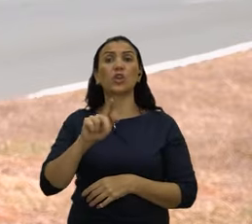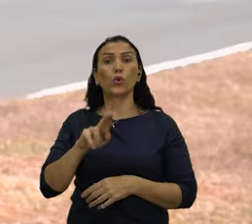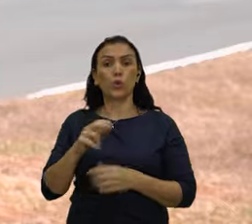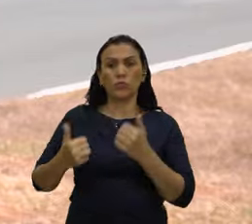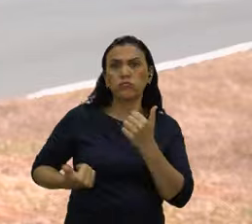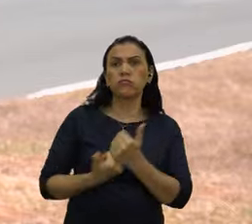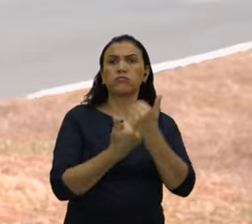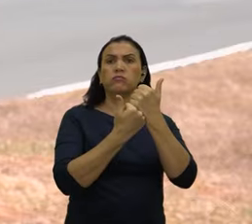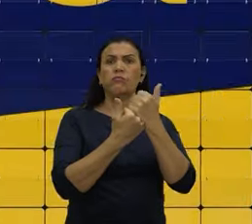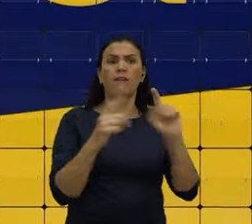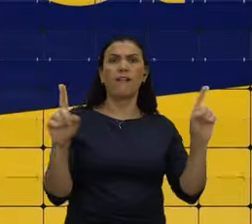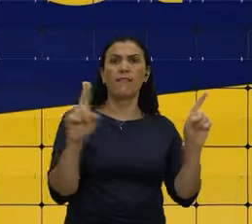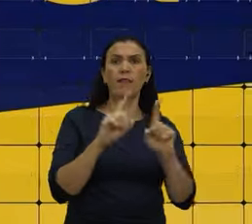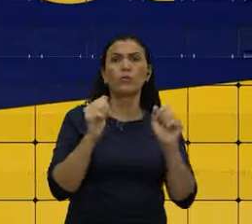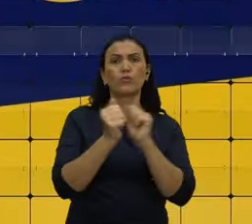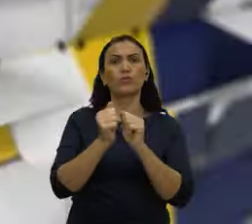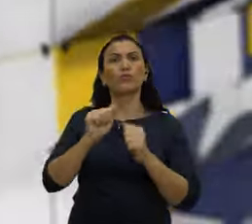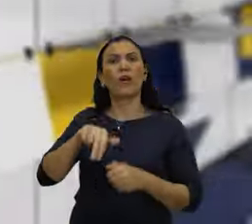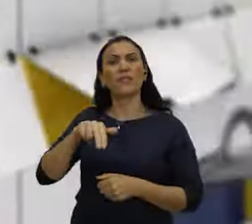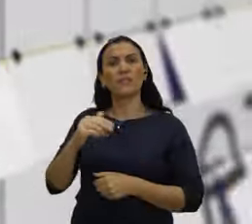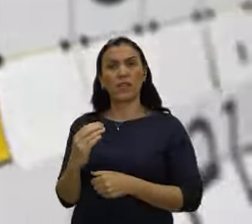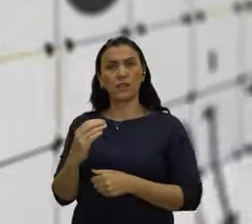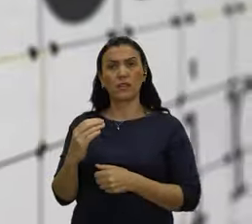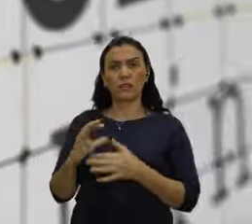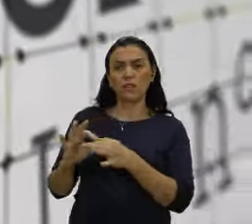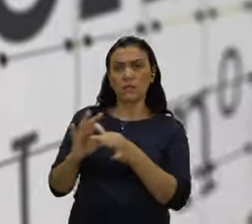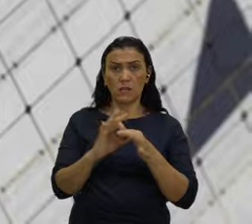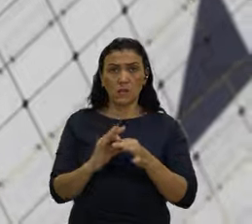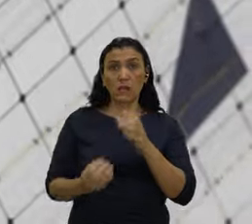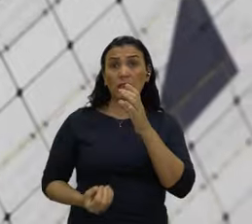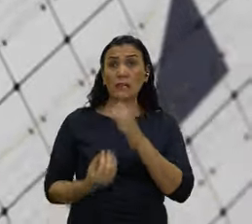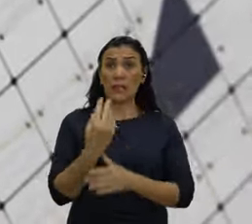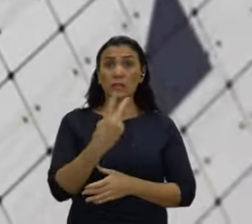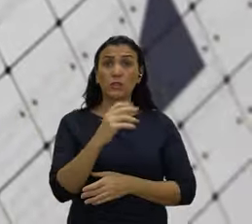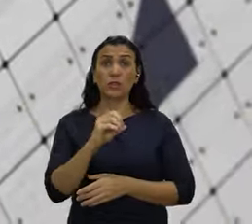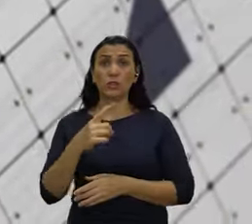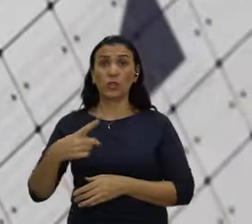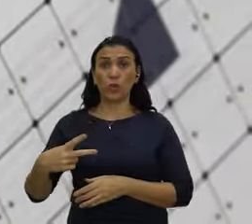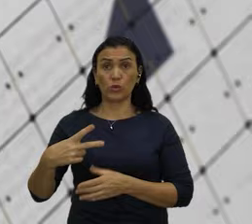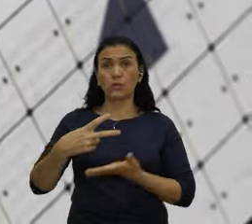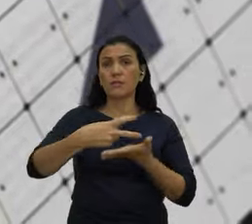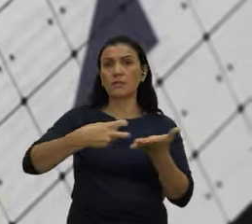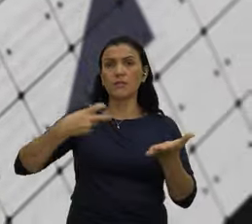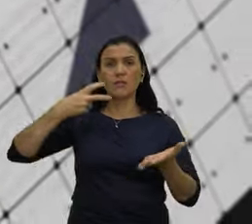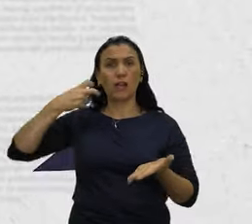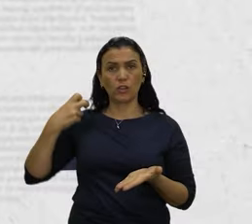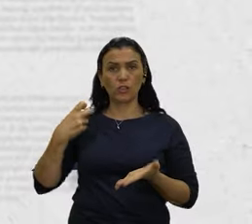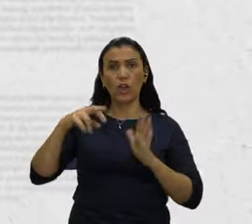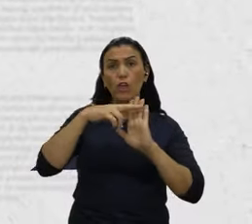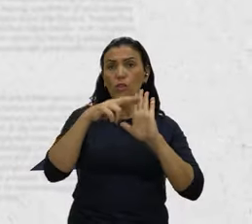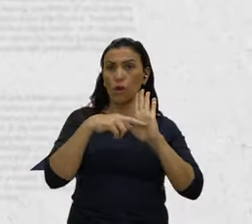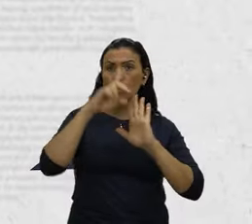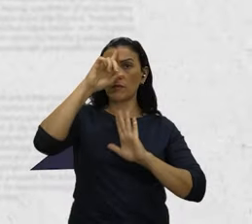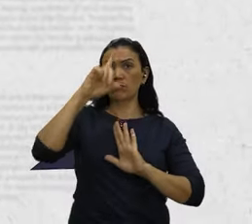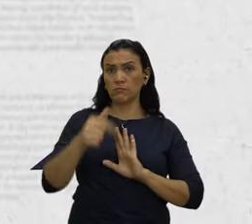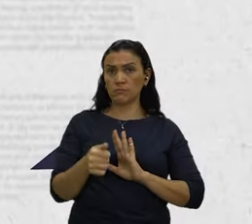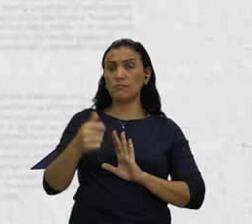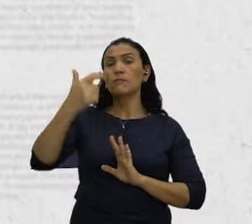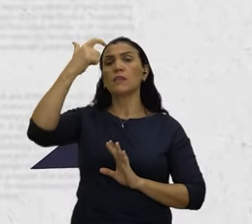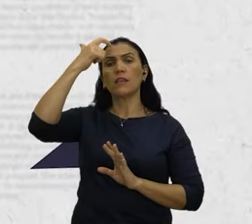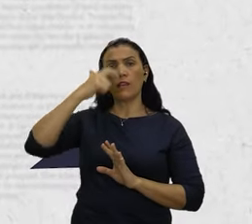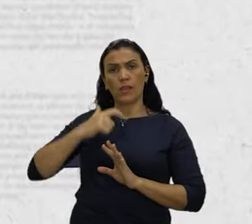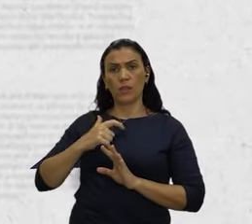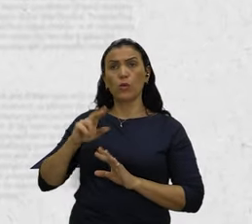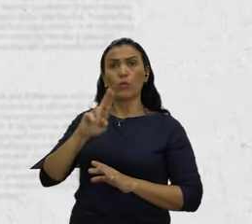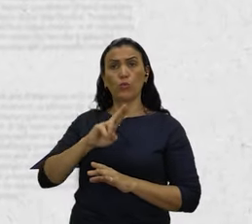AGU junto à ANAC. Eu explico. Essa tarifa foi criada em 2012. A norma determinava que caberia ao explorador